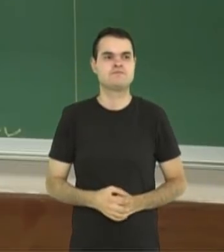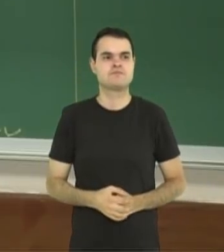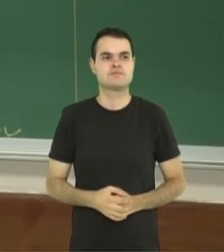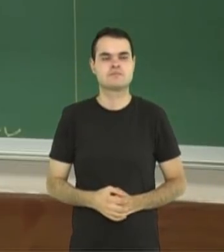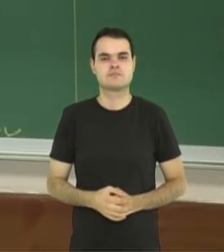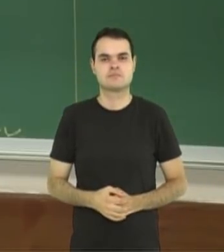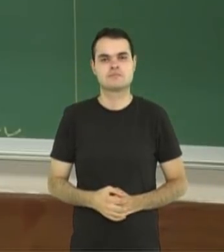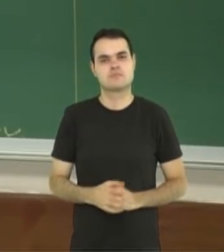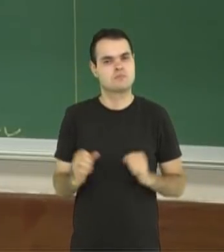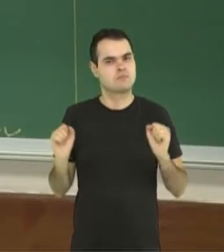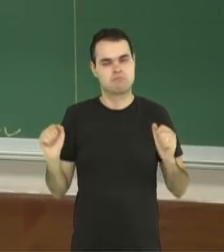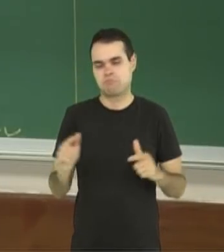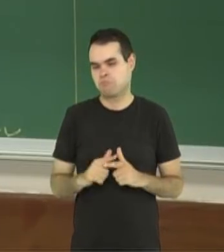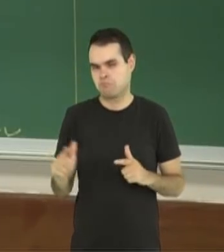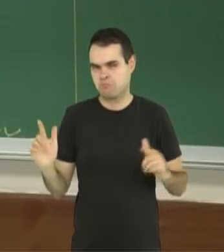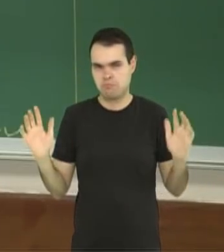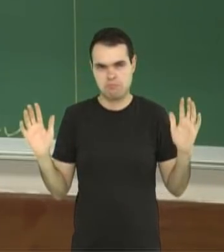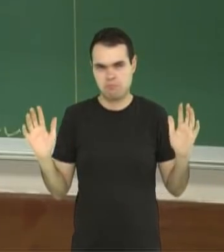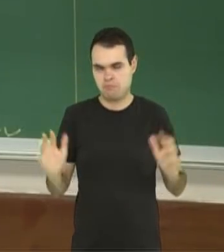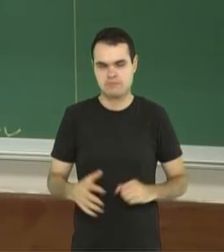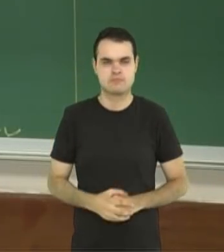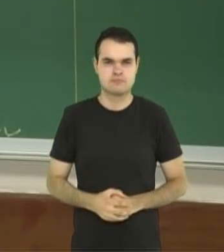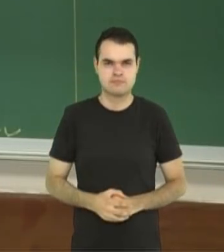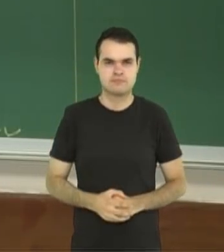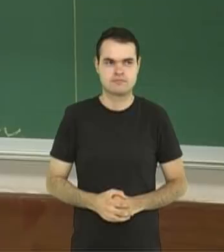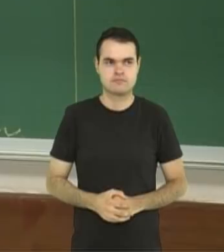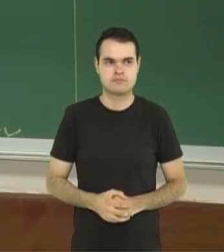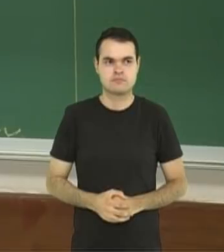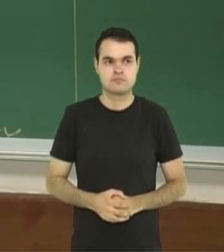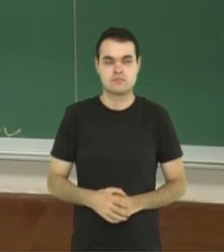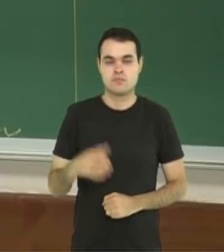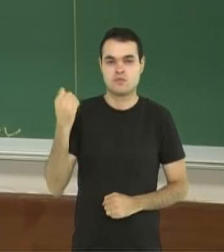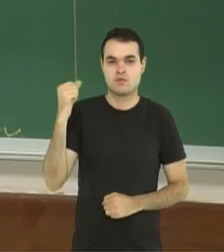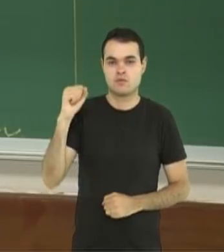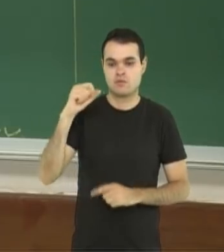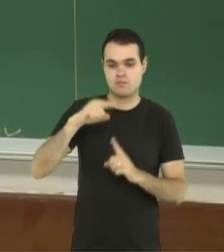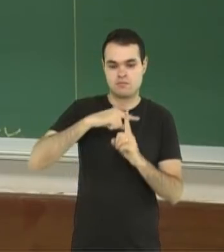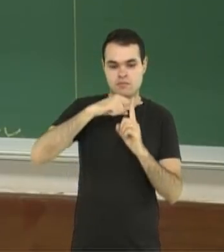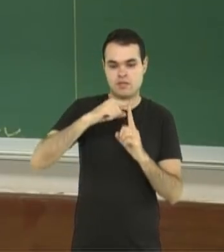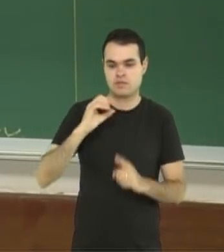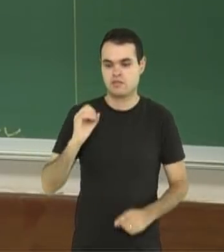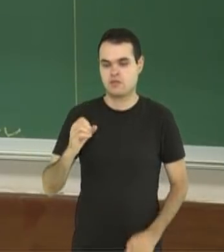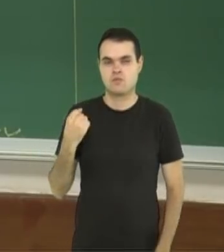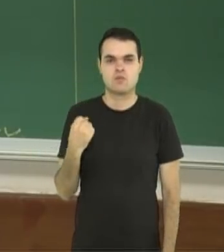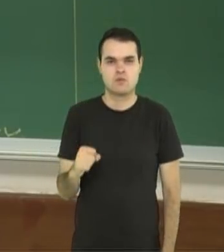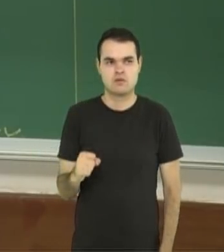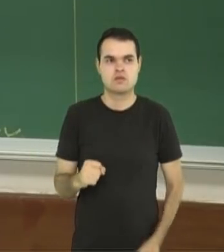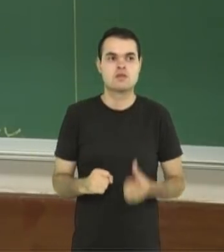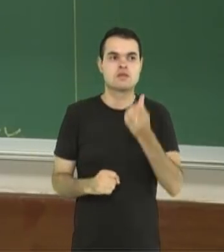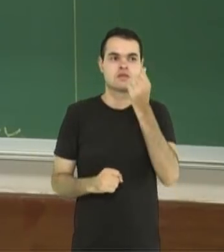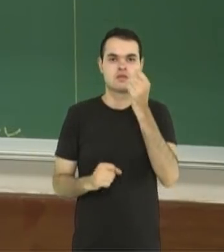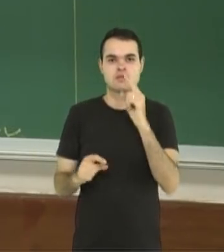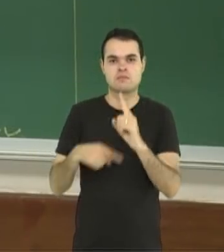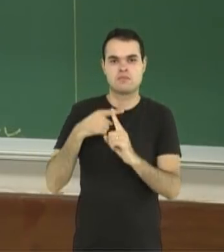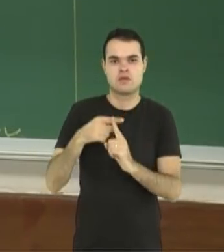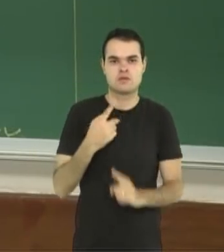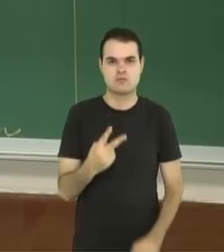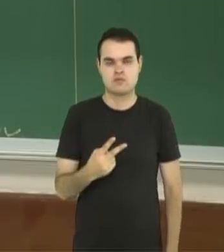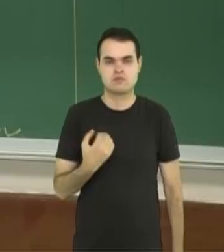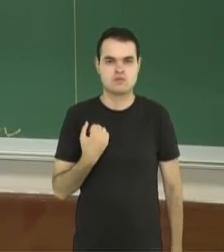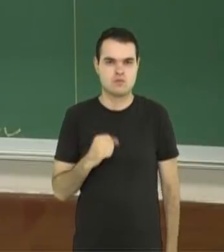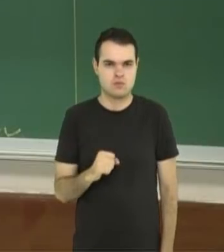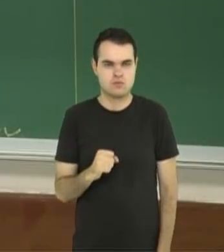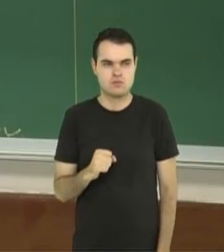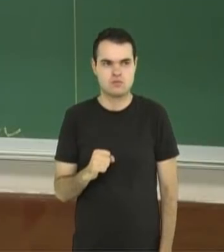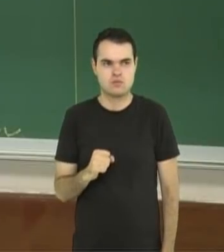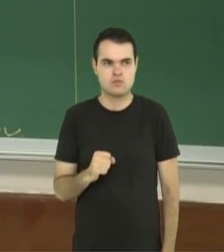em colocar, né? Se você faz dessa forma, tá bom? 8 mais 0 é 8, 6 mais 2 é